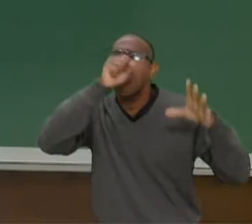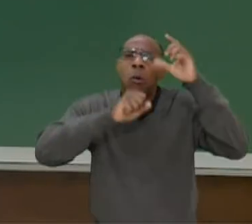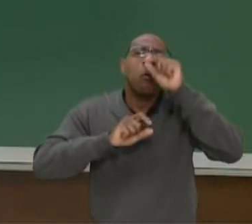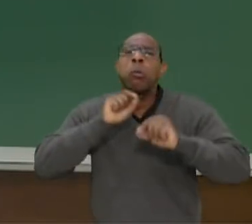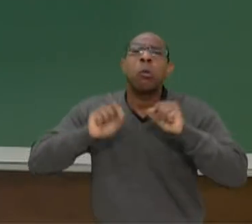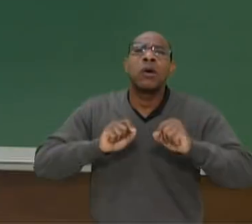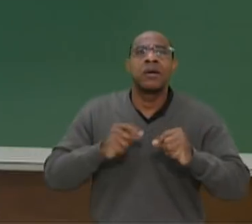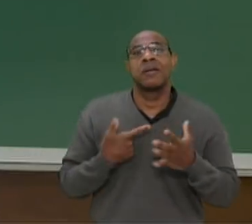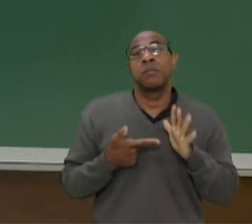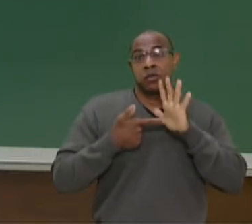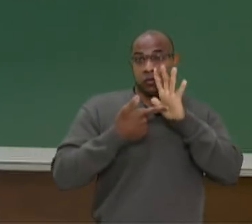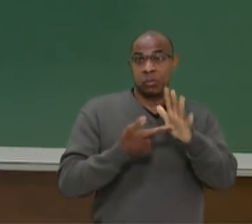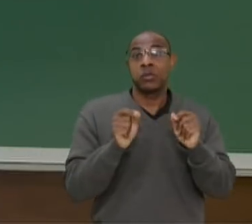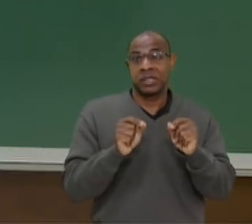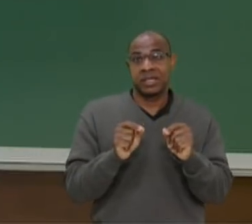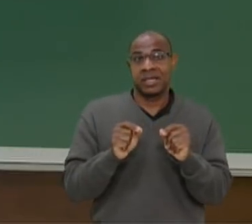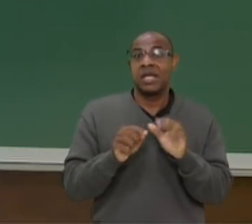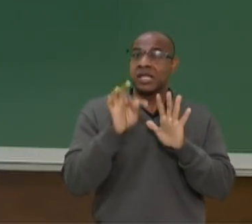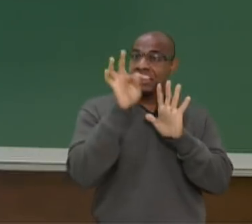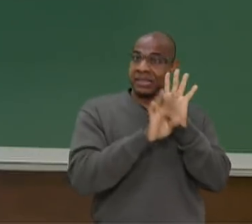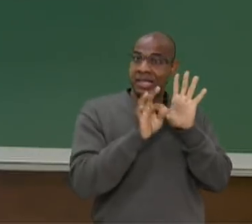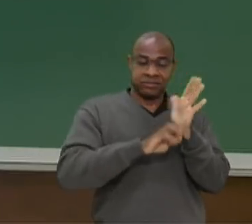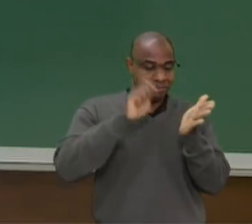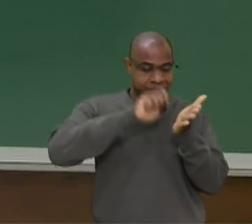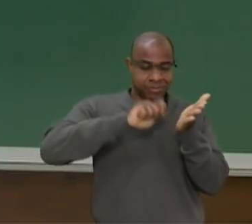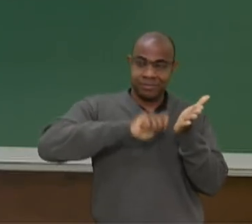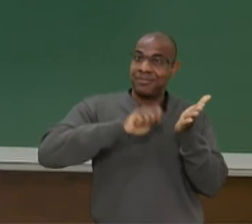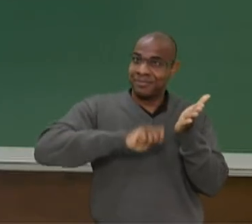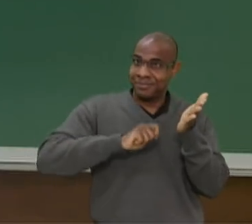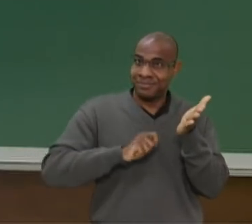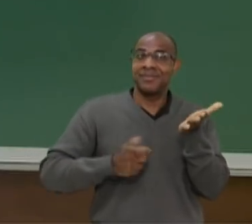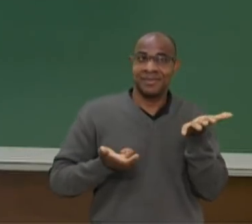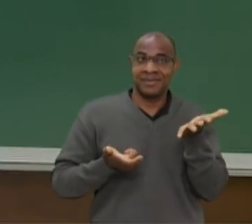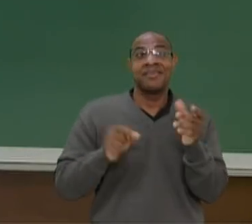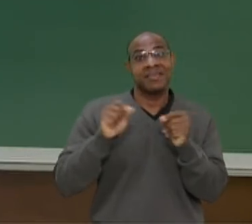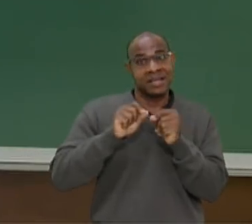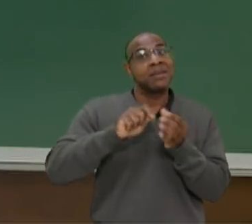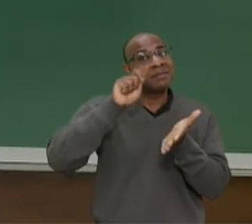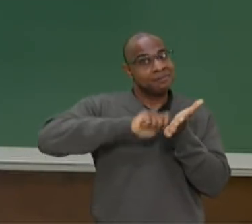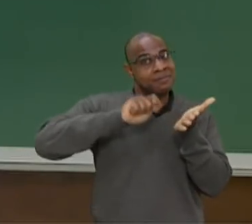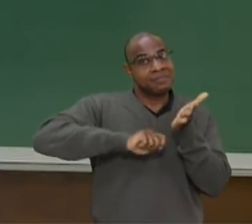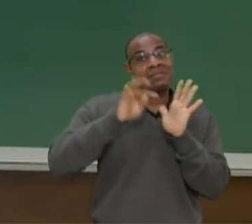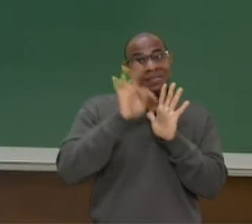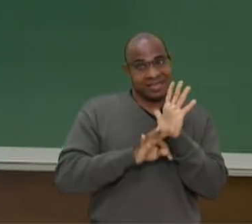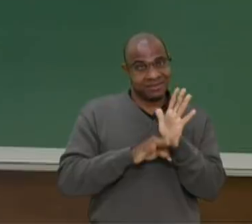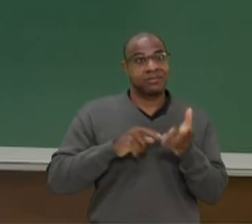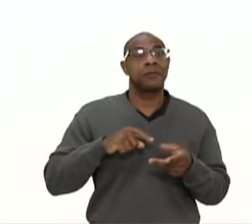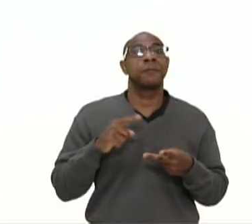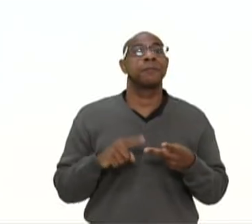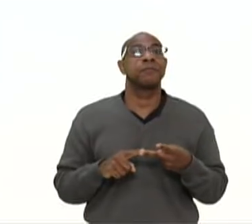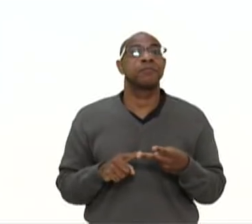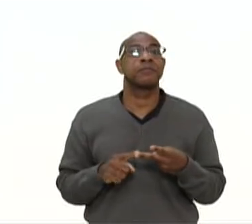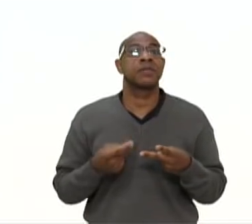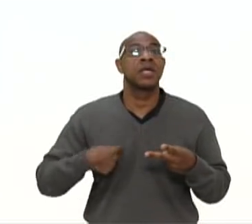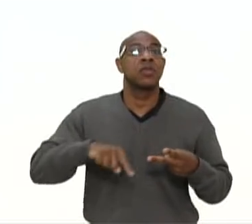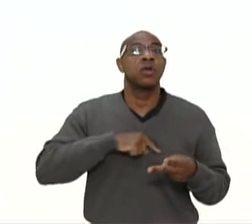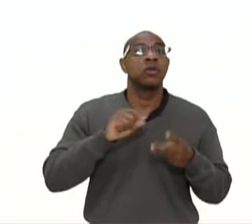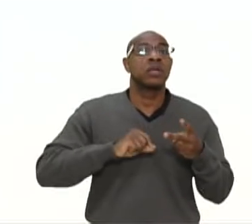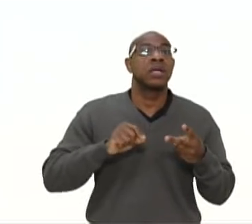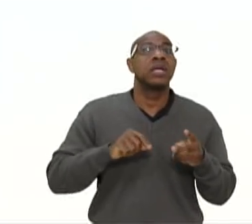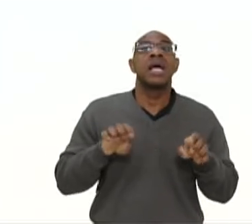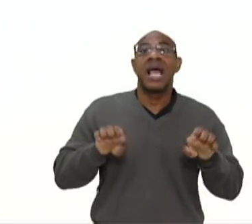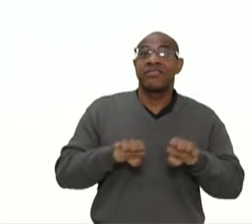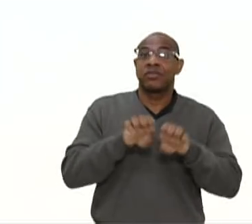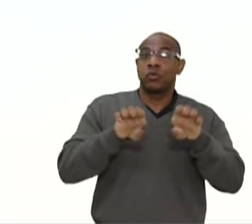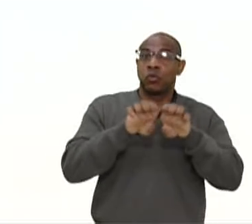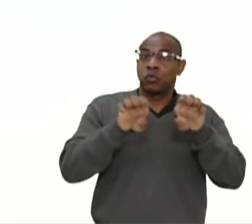Nós realizamos uma produção de texto, é verdade, fizemos uma produção de texto. E nós aprendemos a estrutura